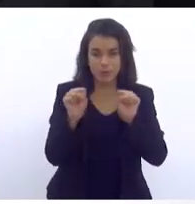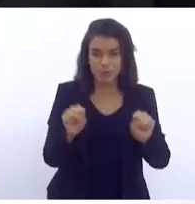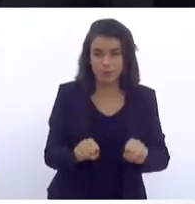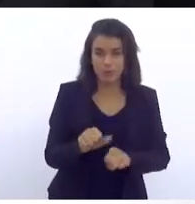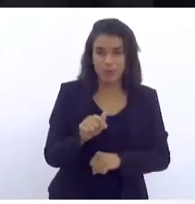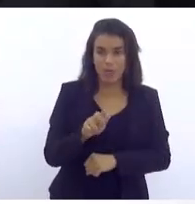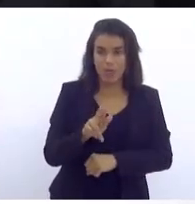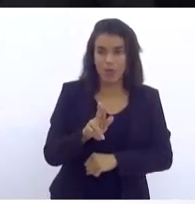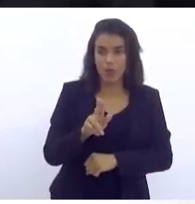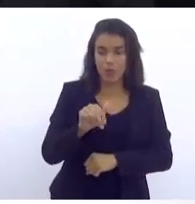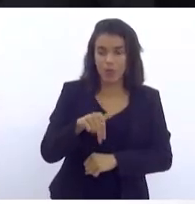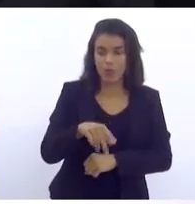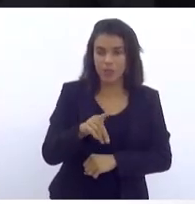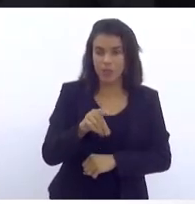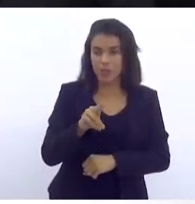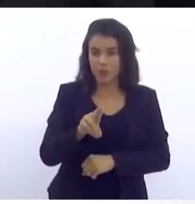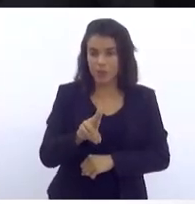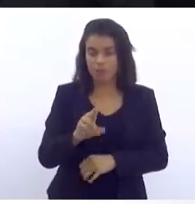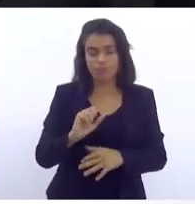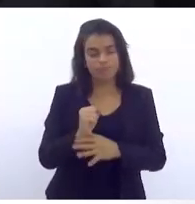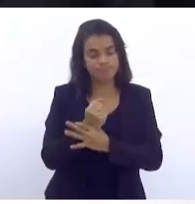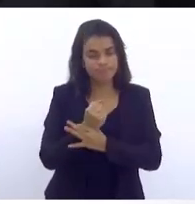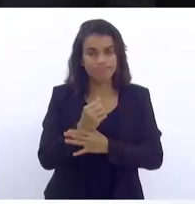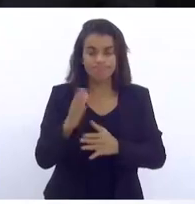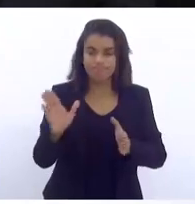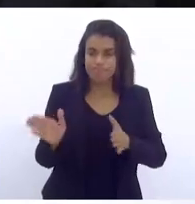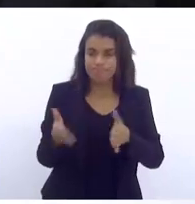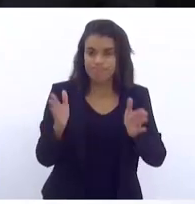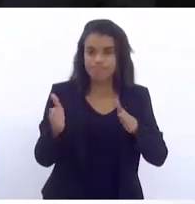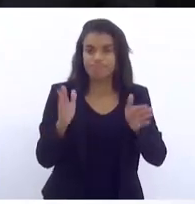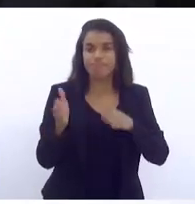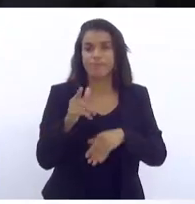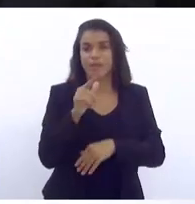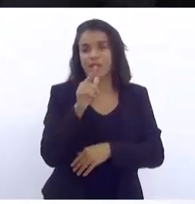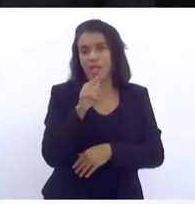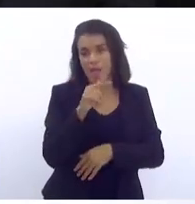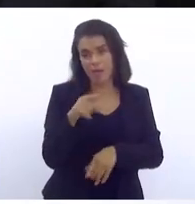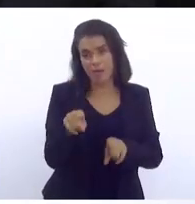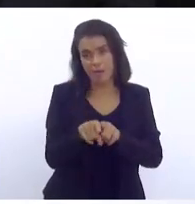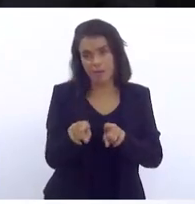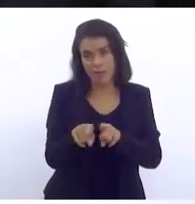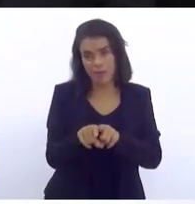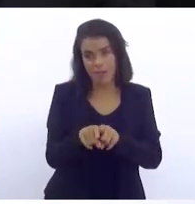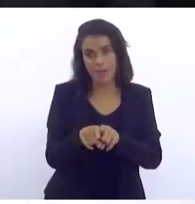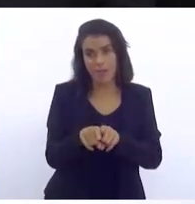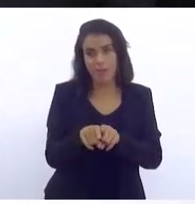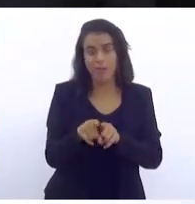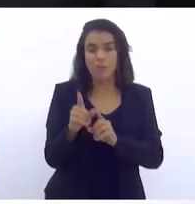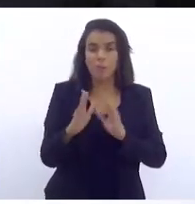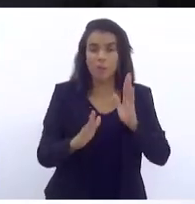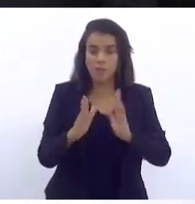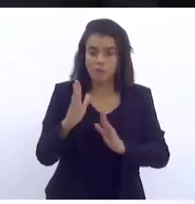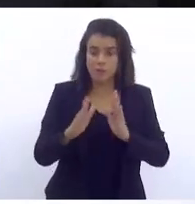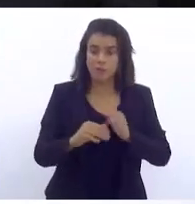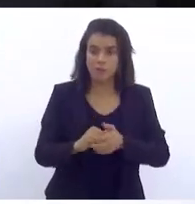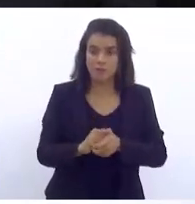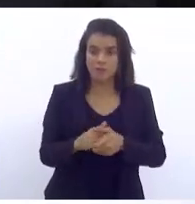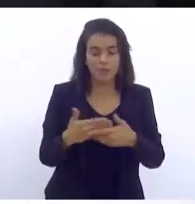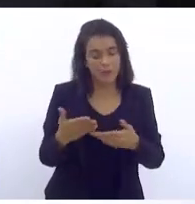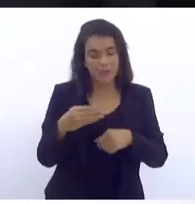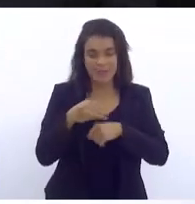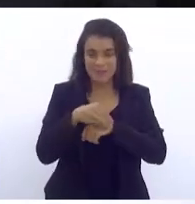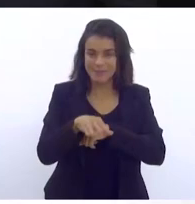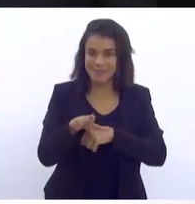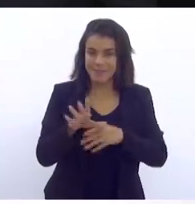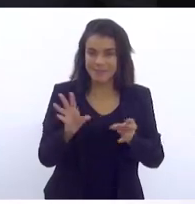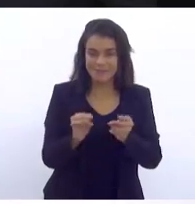disponibilizar mais água pro sistema dentre as outras modernizações e combates a perda dentro do Pró próprio processo produtivo Então essa era a mensagem que